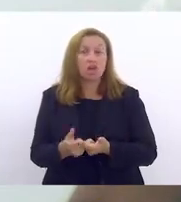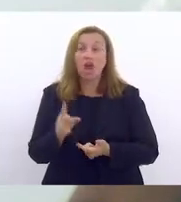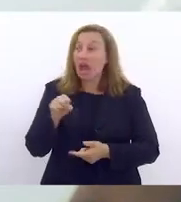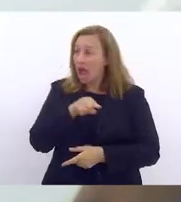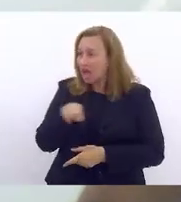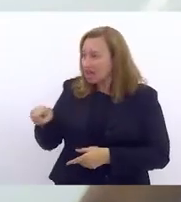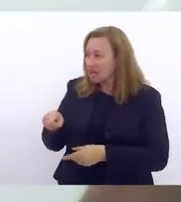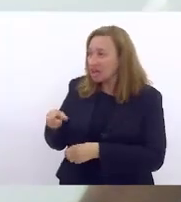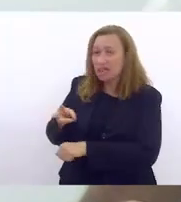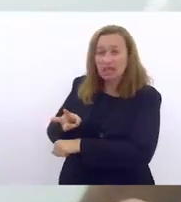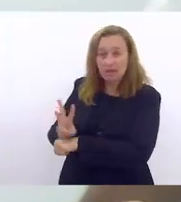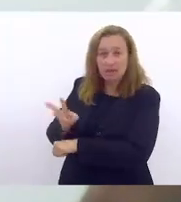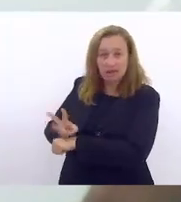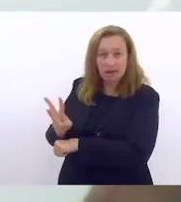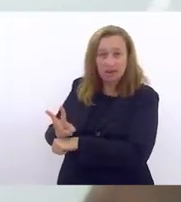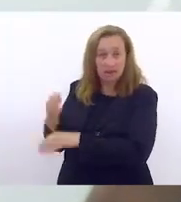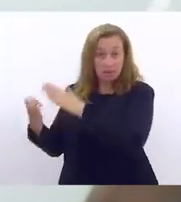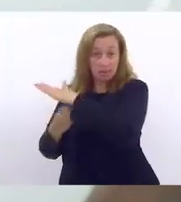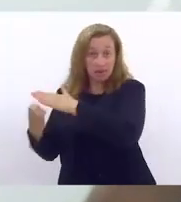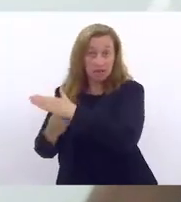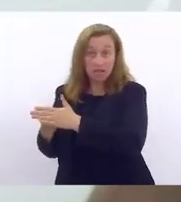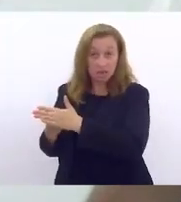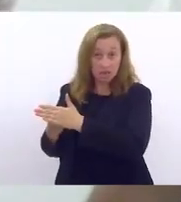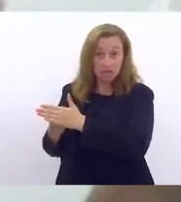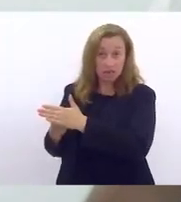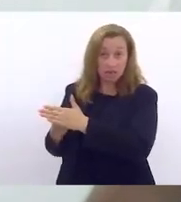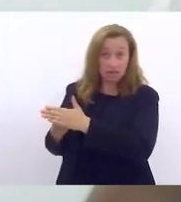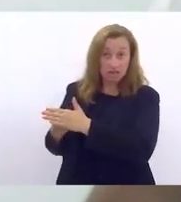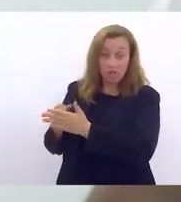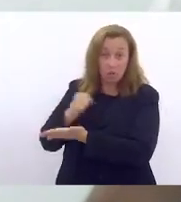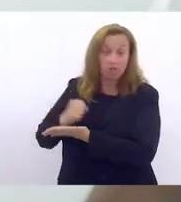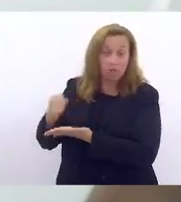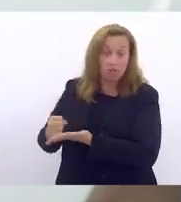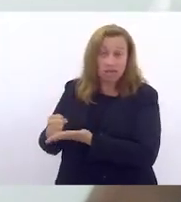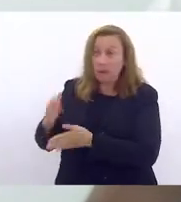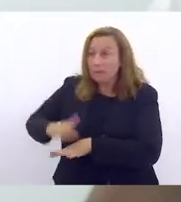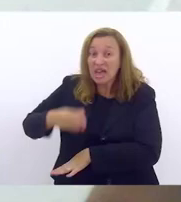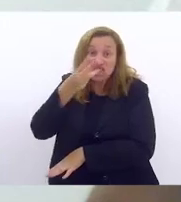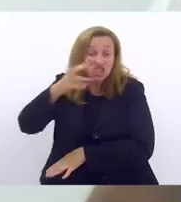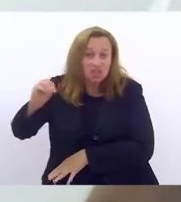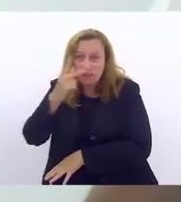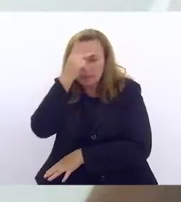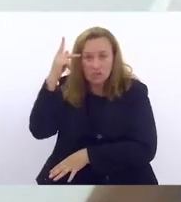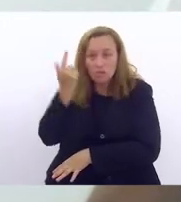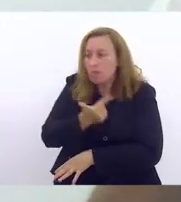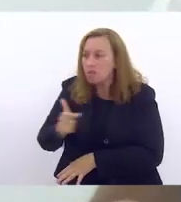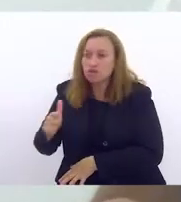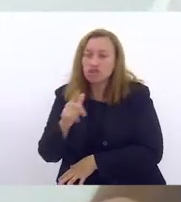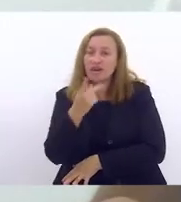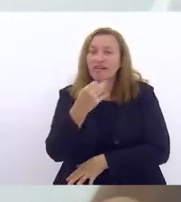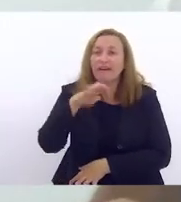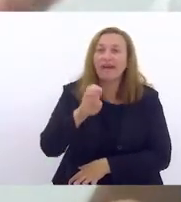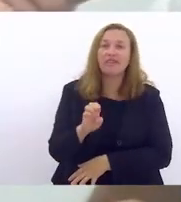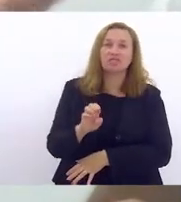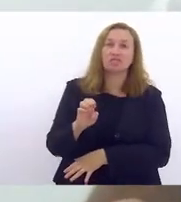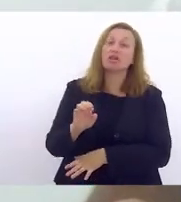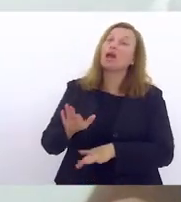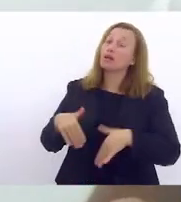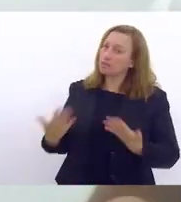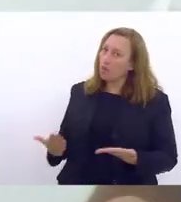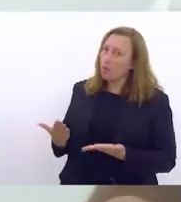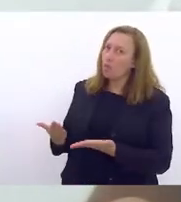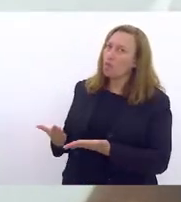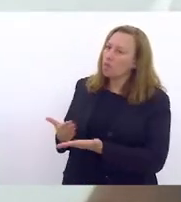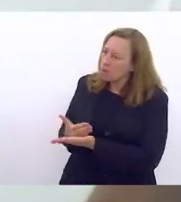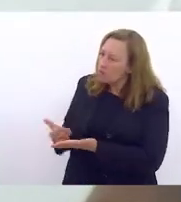empresas terceirizadas, por exemplo, de vigilantes, etc., que tinha mais de 30 pessoas e que não tinham creche. Então, a gente já começou a brigar